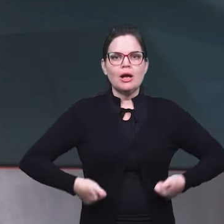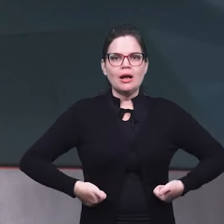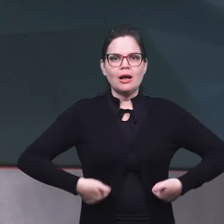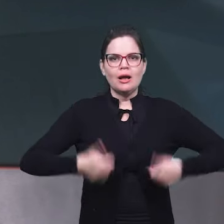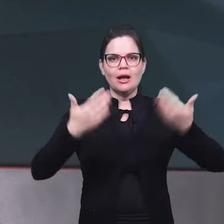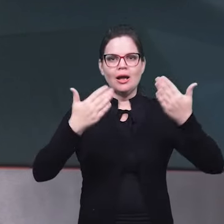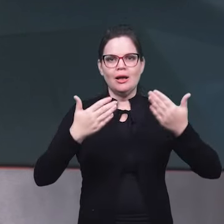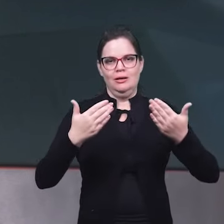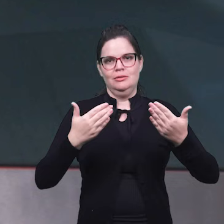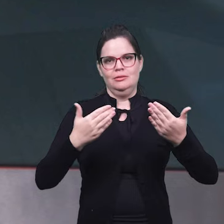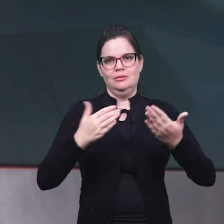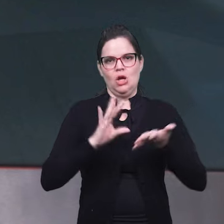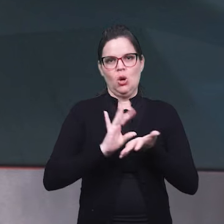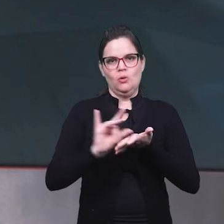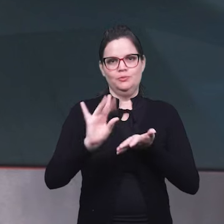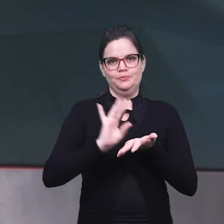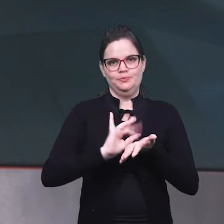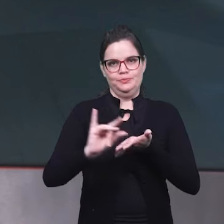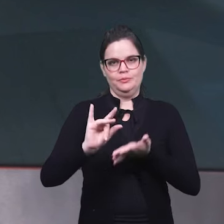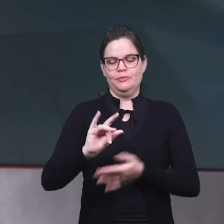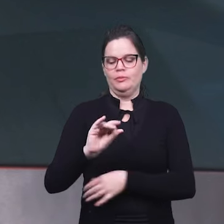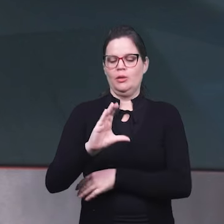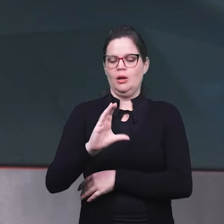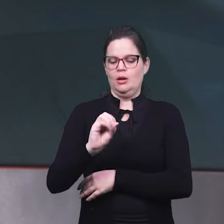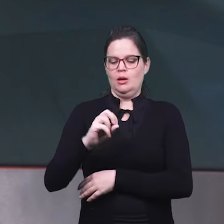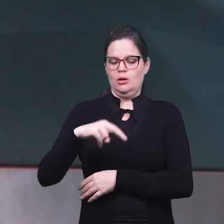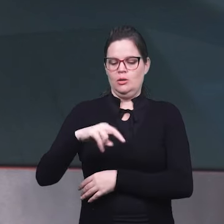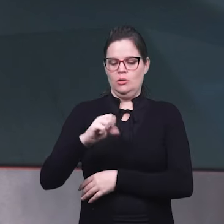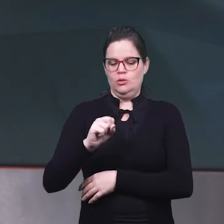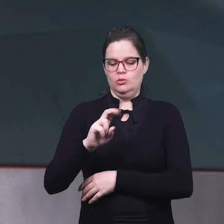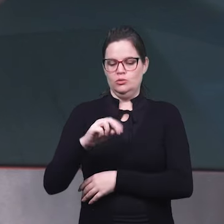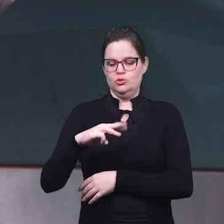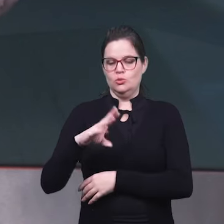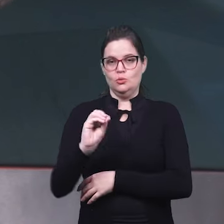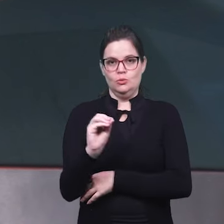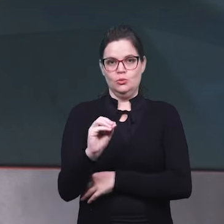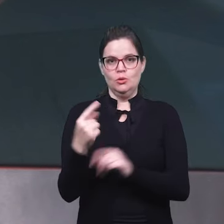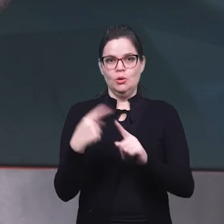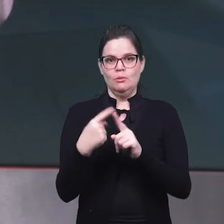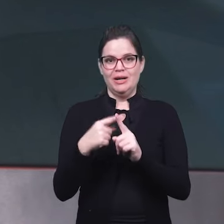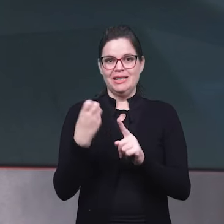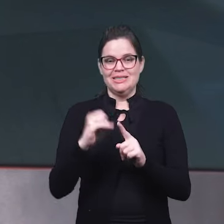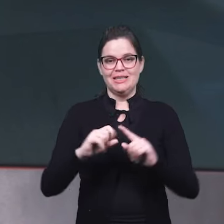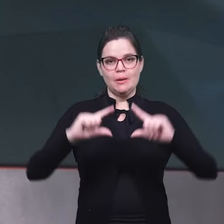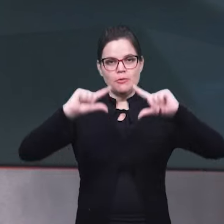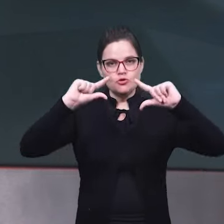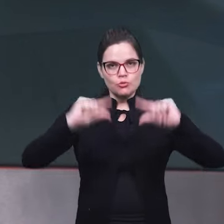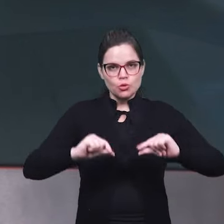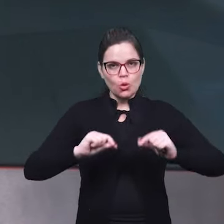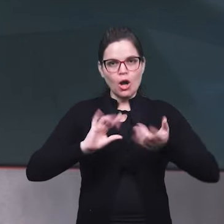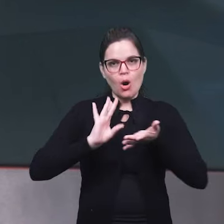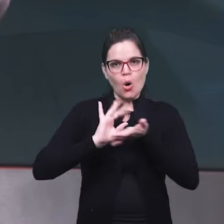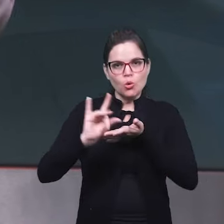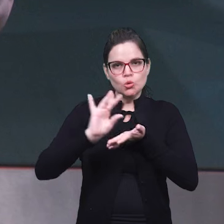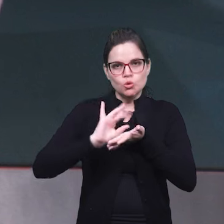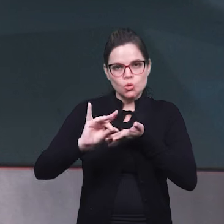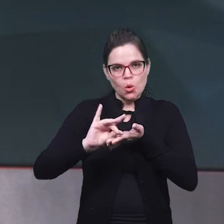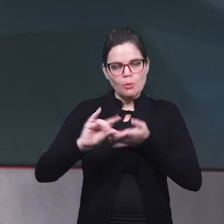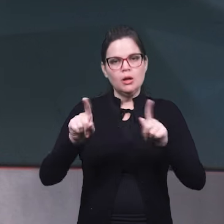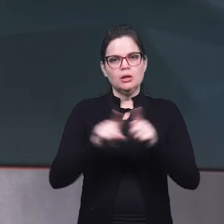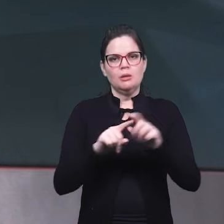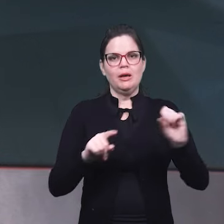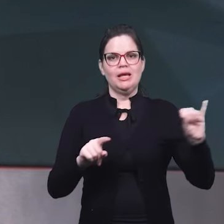consumo. Reduzindo o consumo, reduz a inflação. O preço para